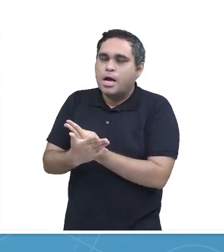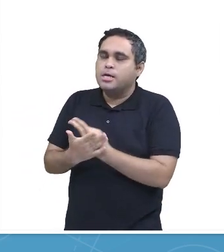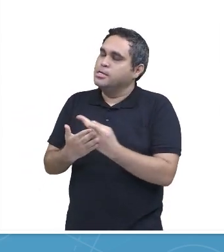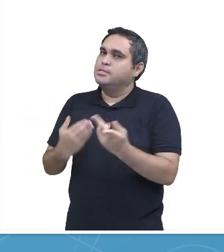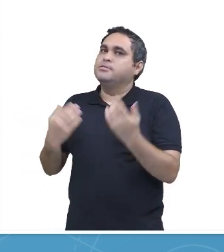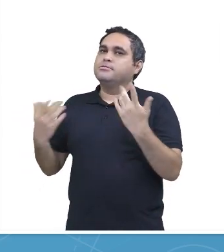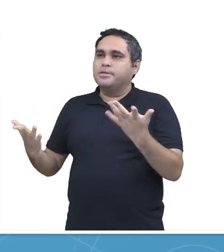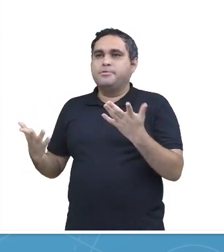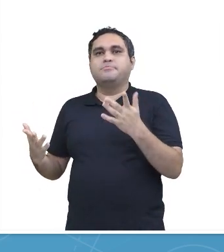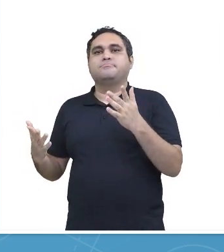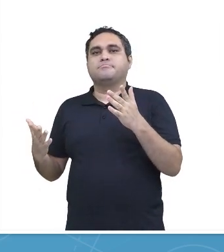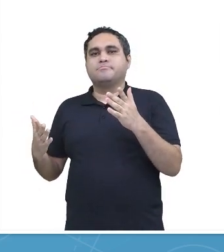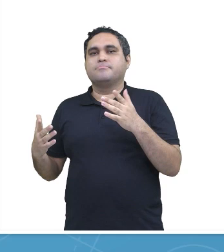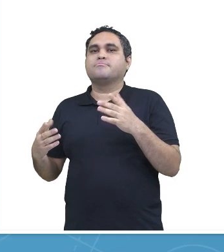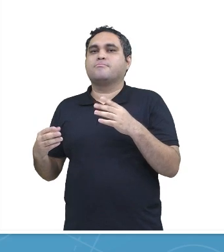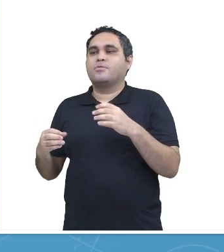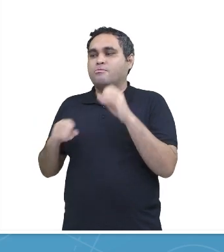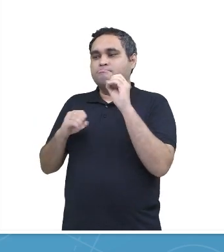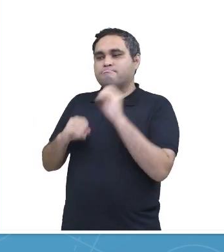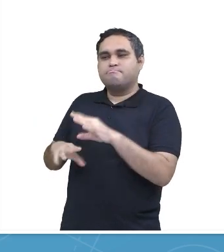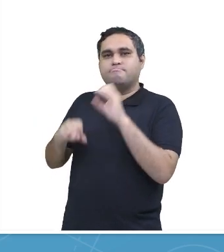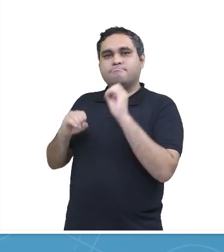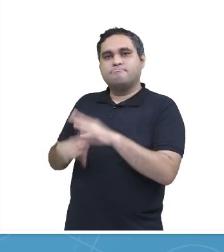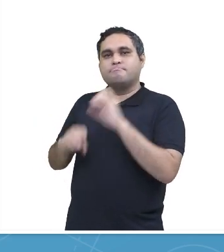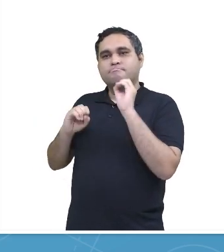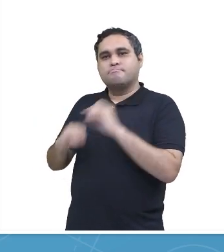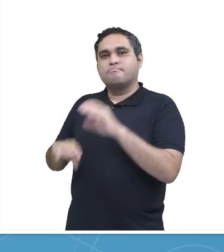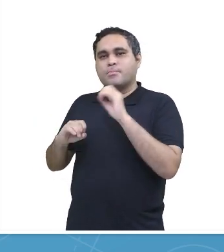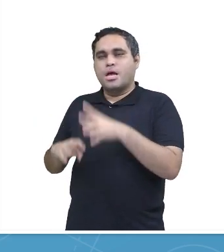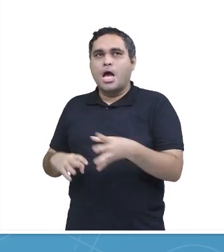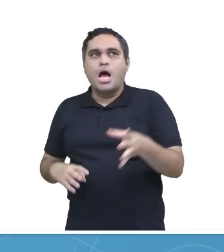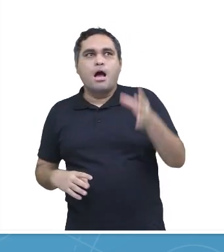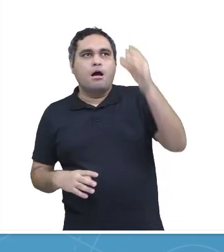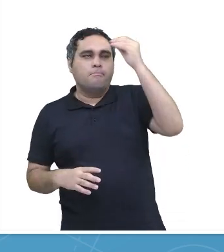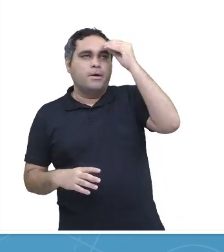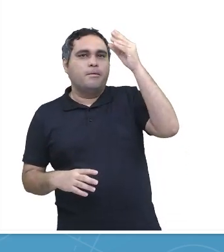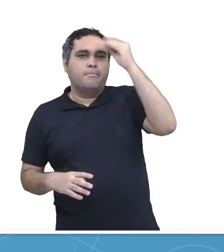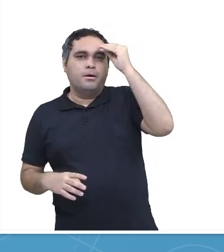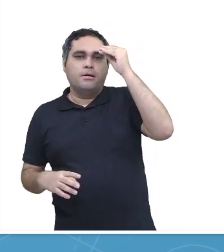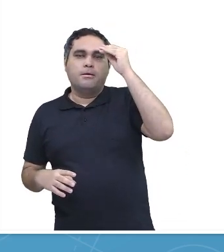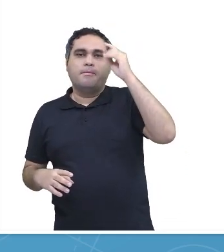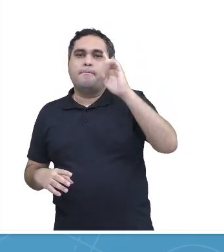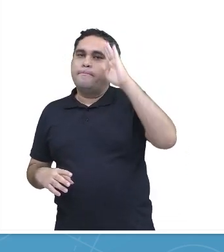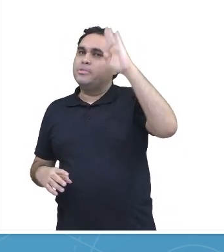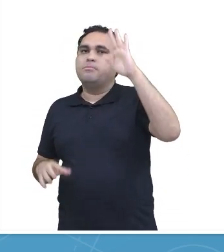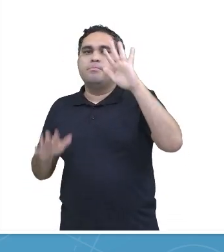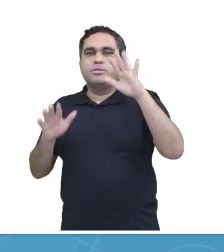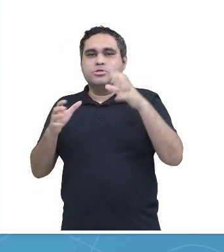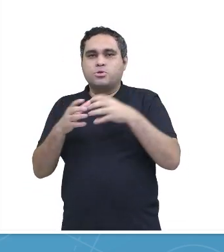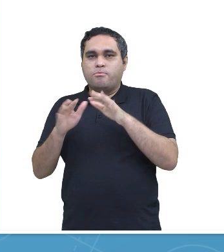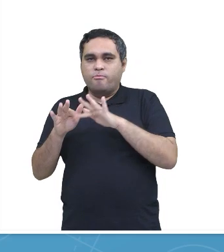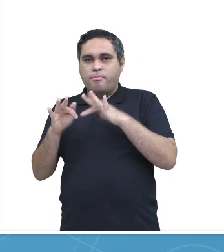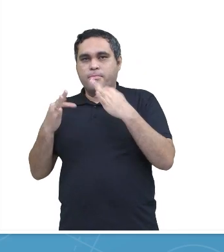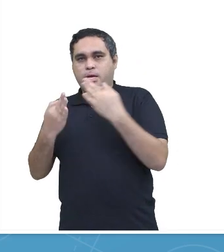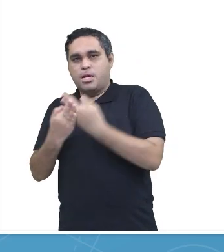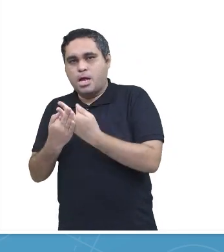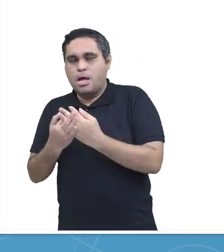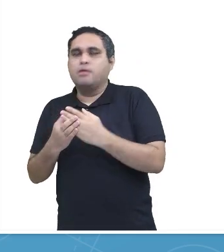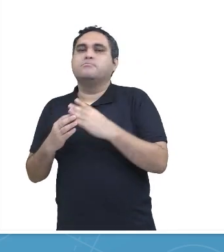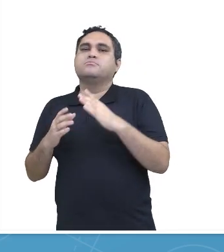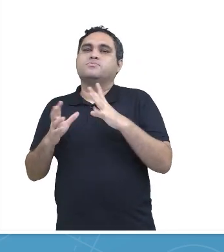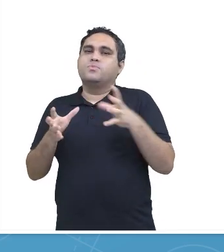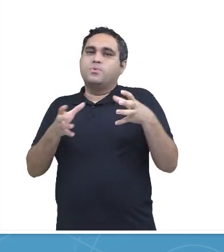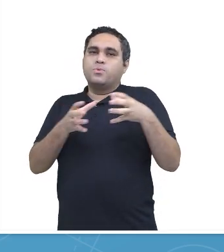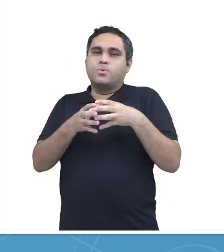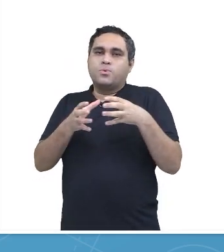colocado através dos grupos onde ela está inserida. O grupo familiar, o grupo